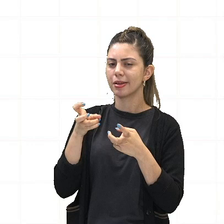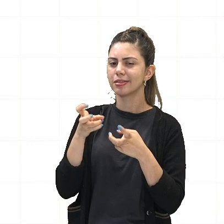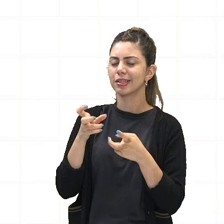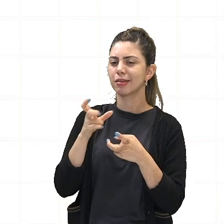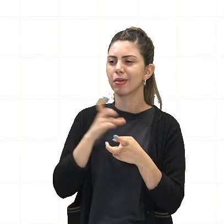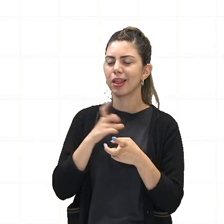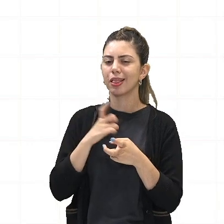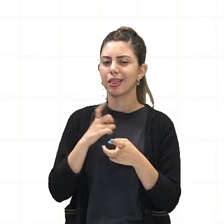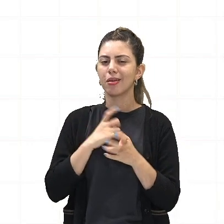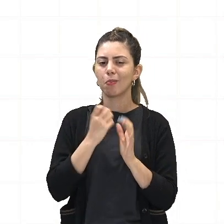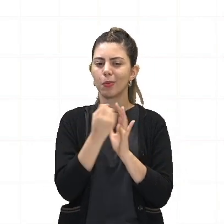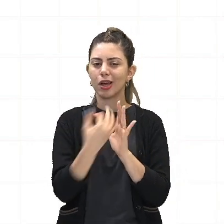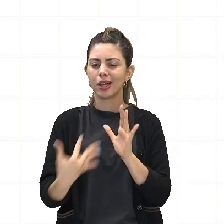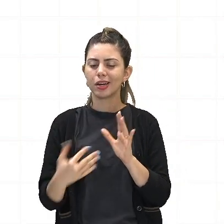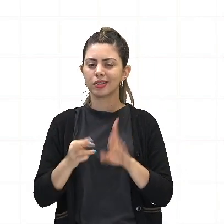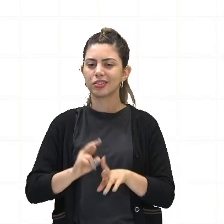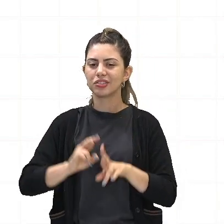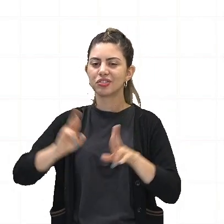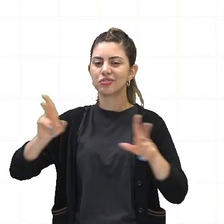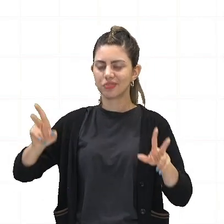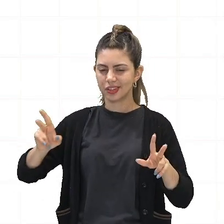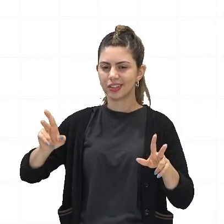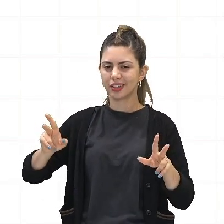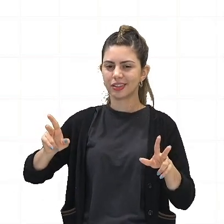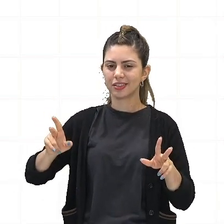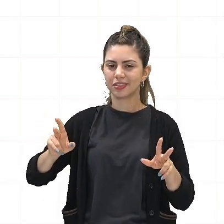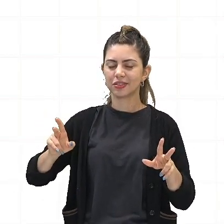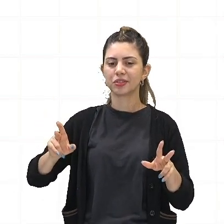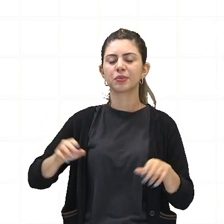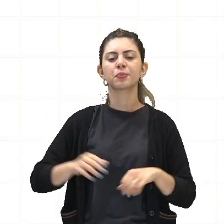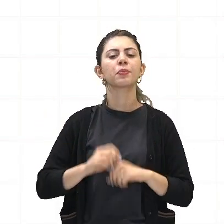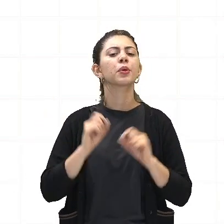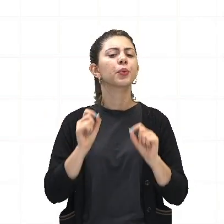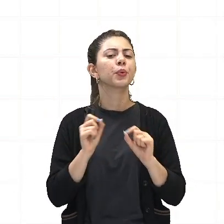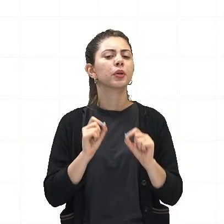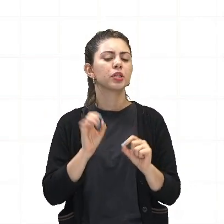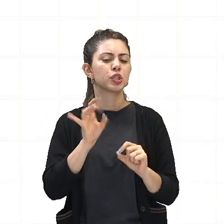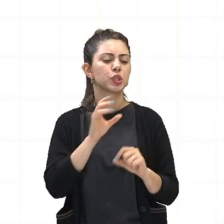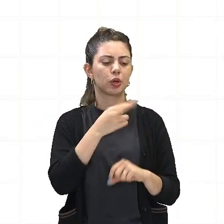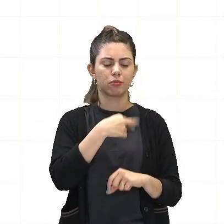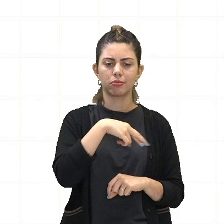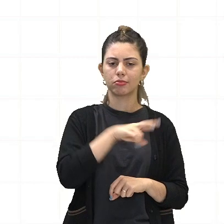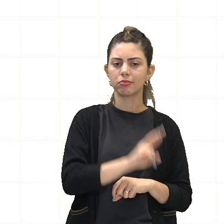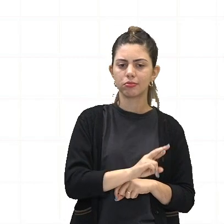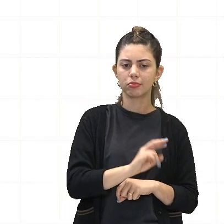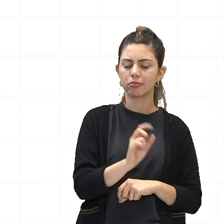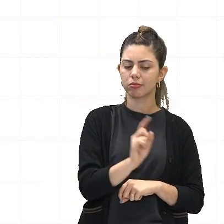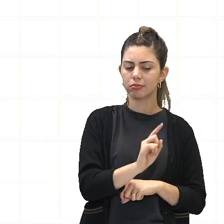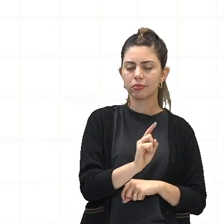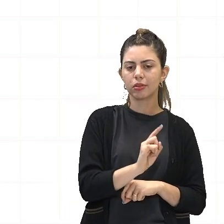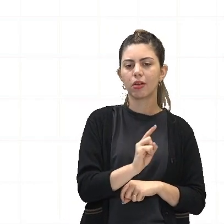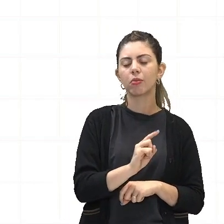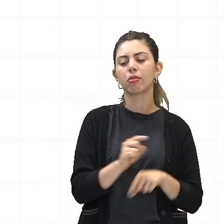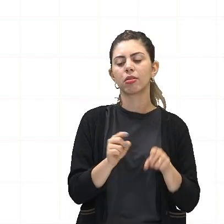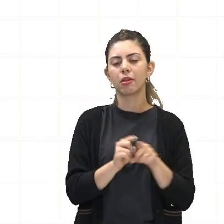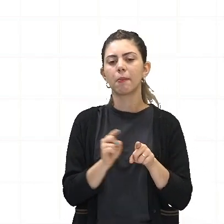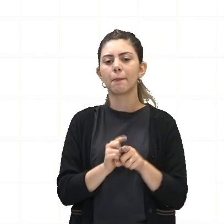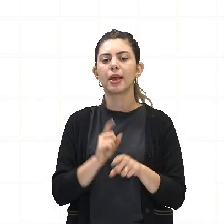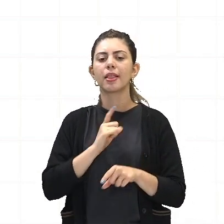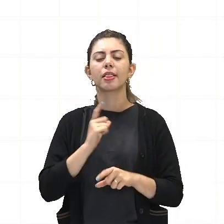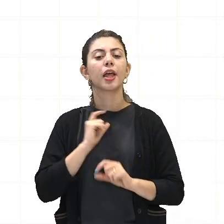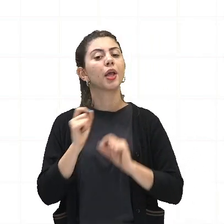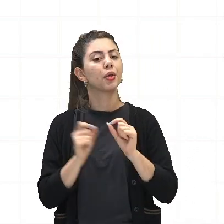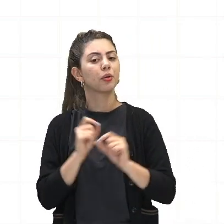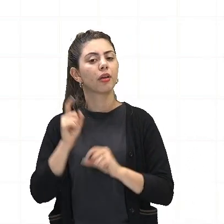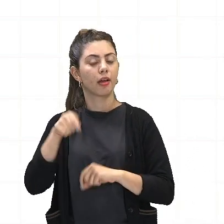na Inglaterra. Isso marcou o início da Reforma Inglesa, na qual a Inglaterra